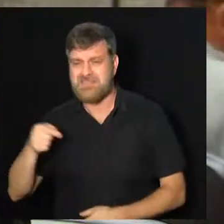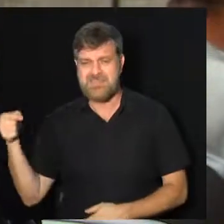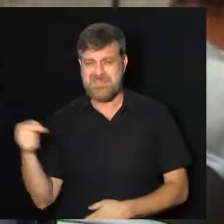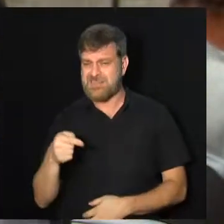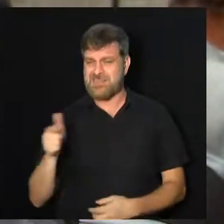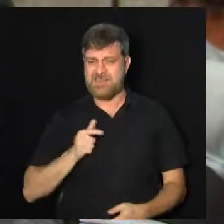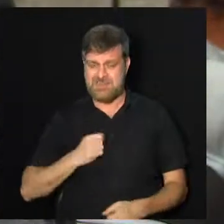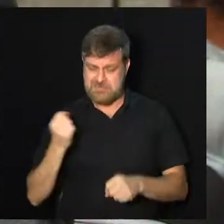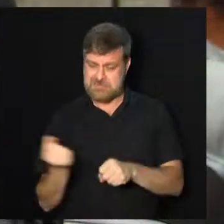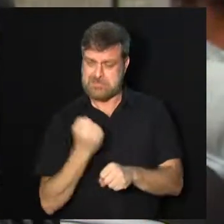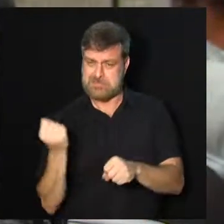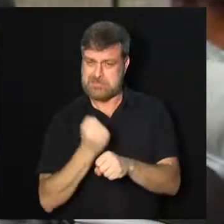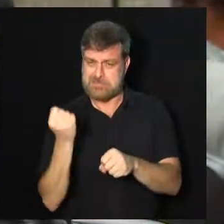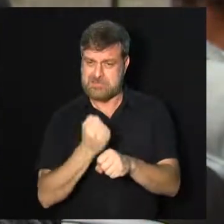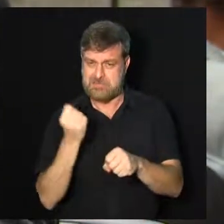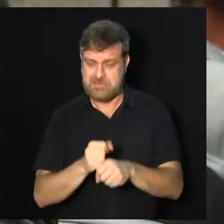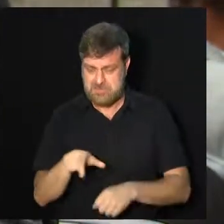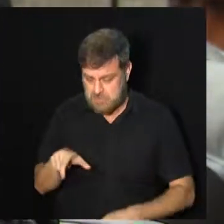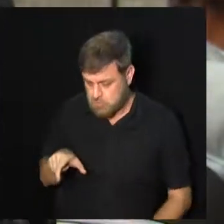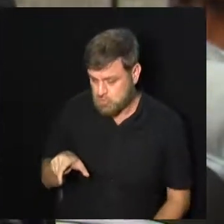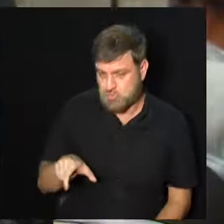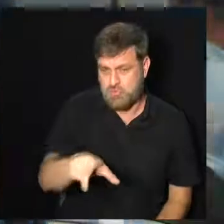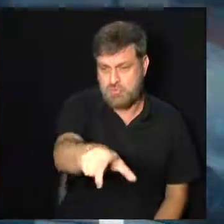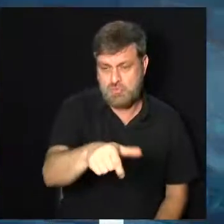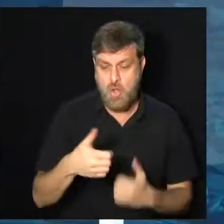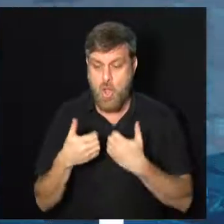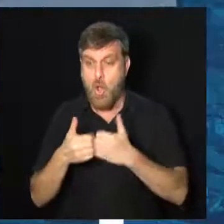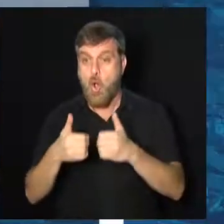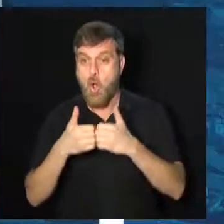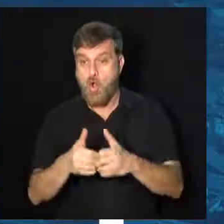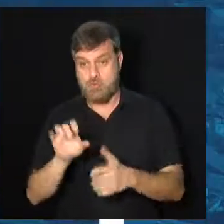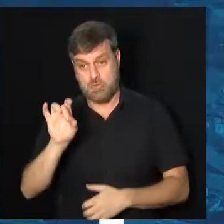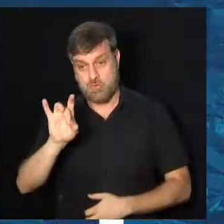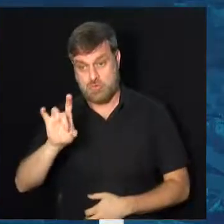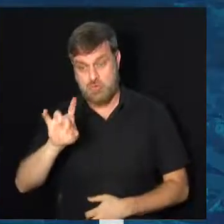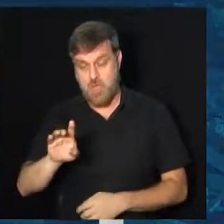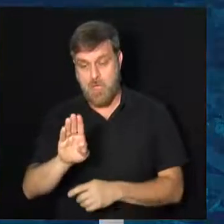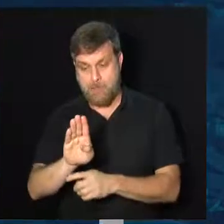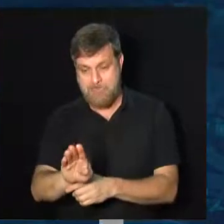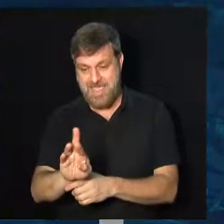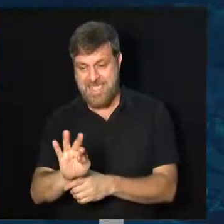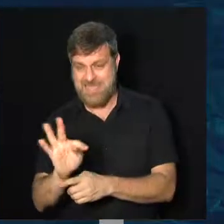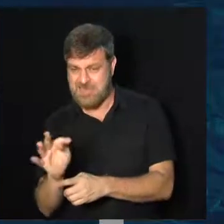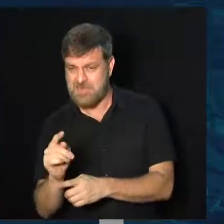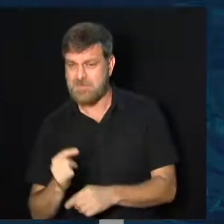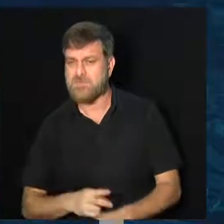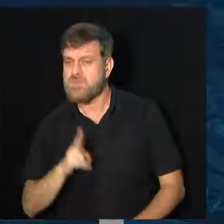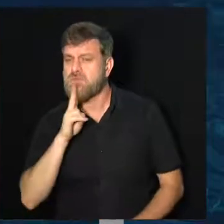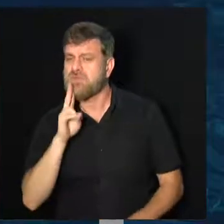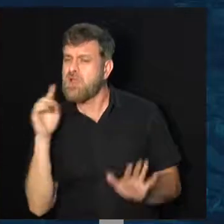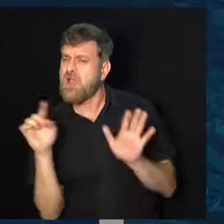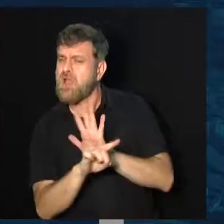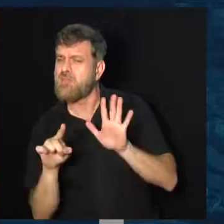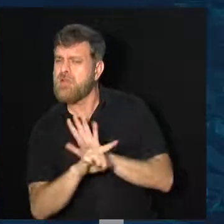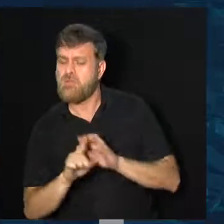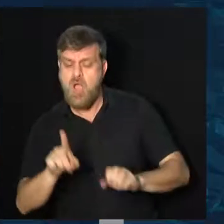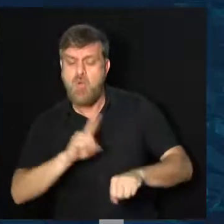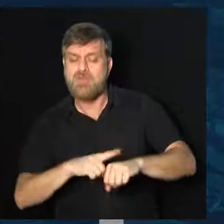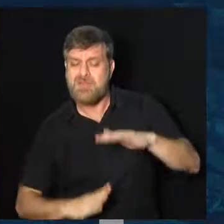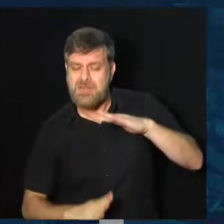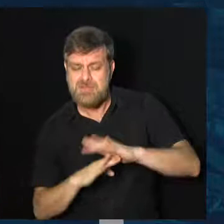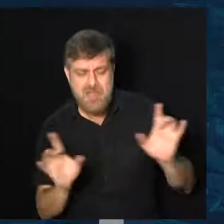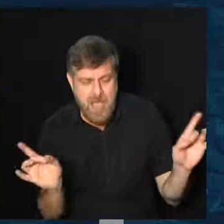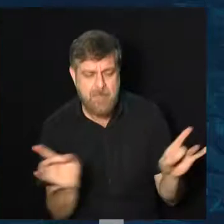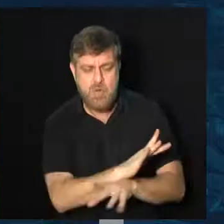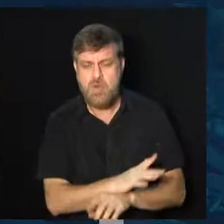está sendo construído uma passagem do BRT. No documento, o parlamentar questiona o cronograma para a conclusão das obras no local,